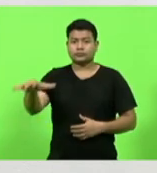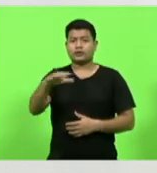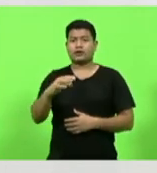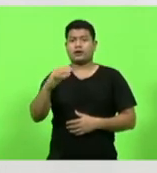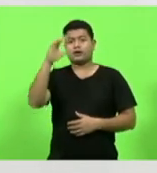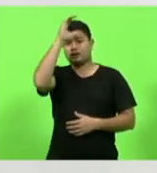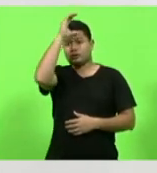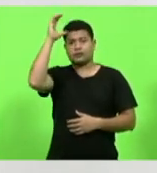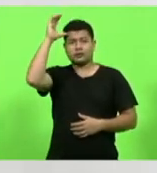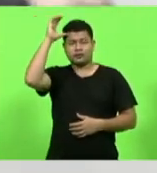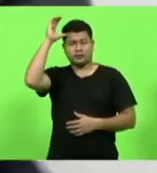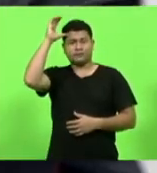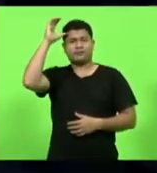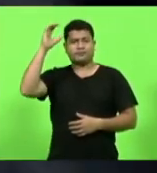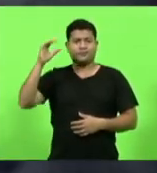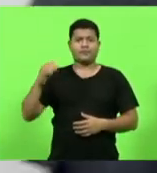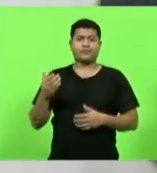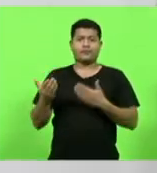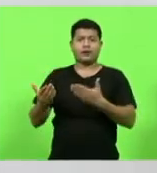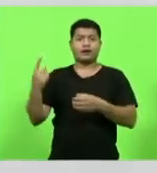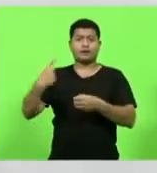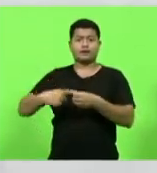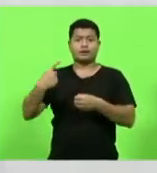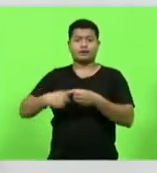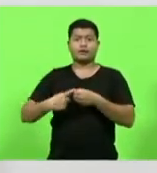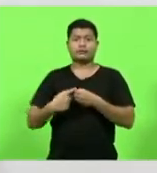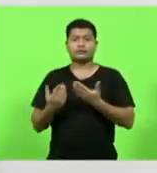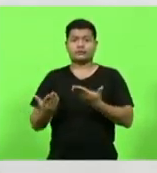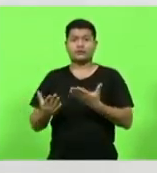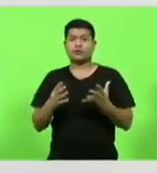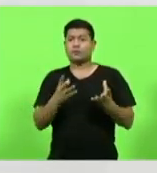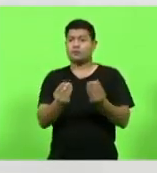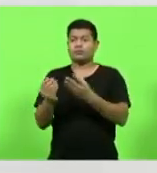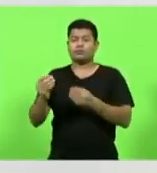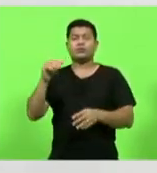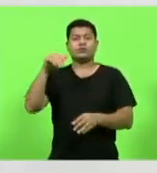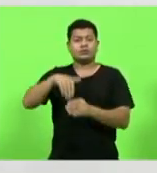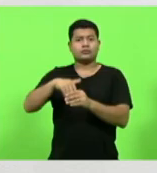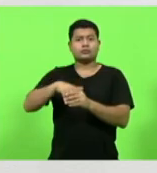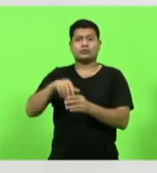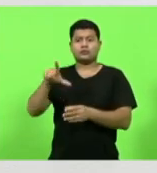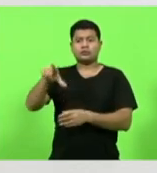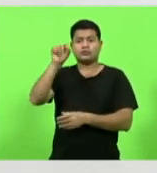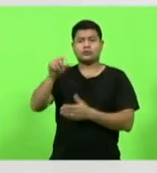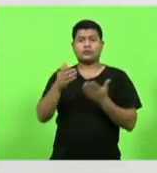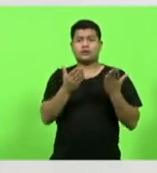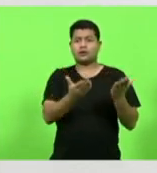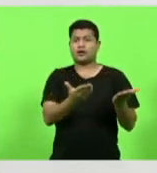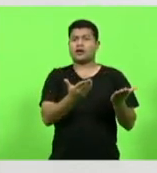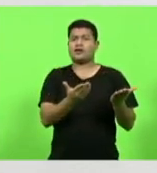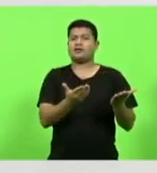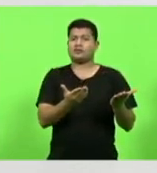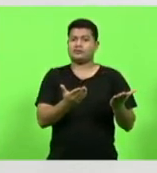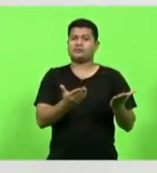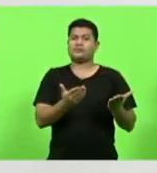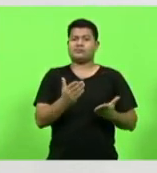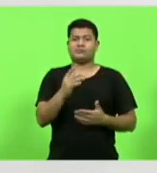deputada, que muito provavelmente muitos desses votaram na deputada e ela chamou de nazista.